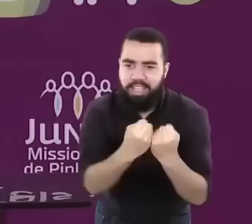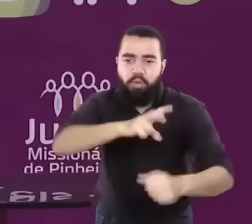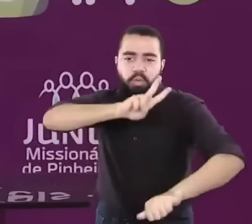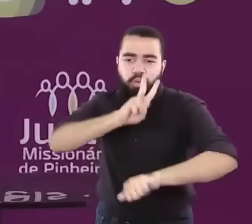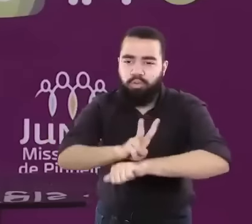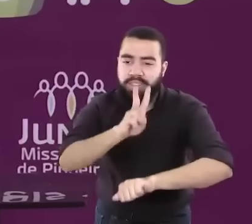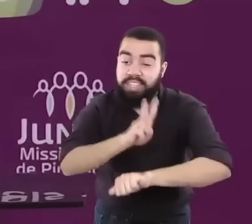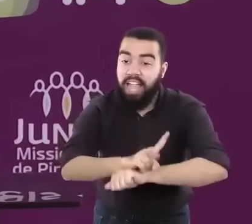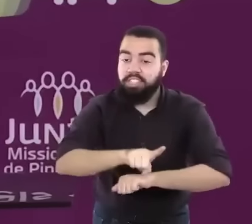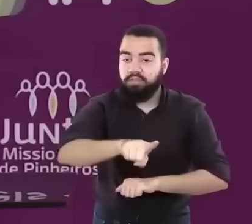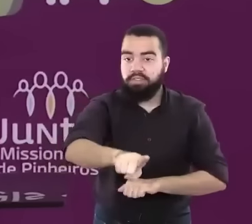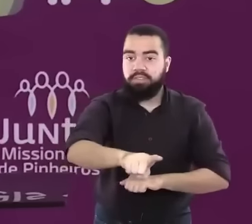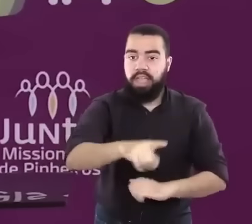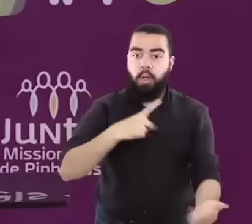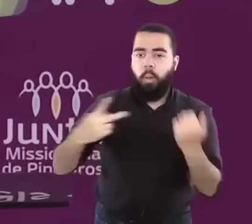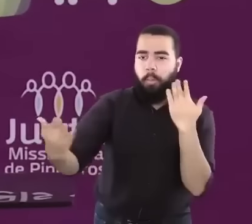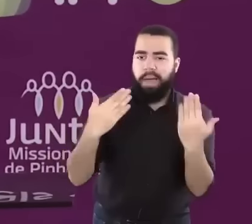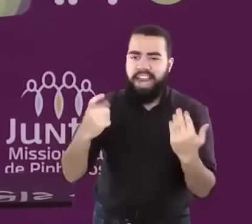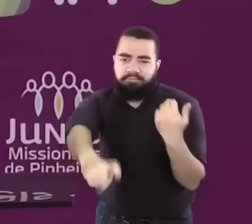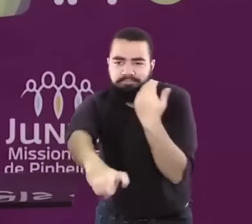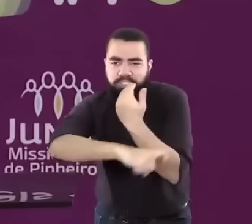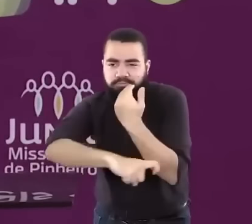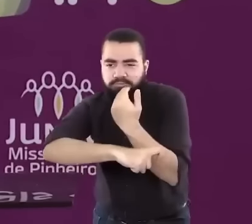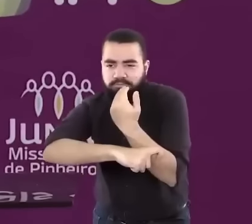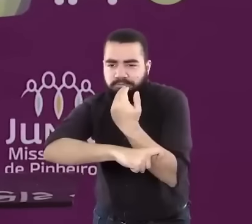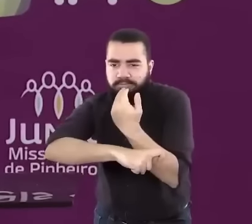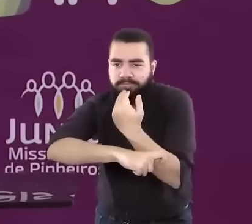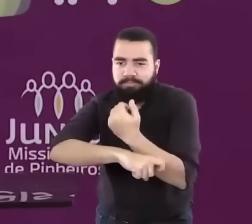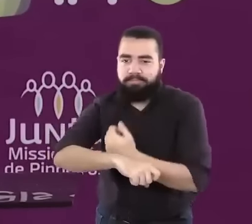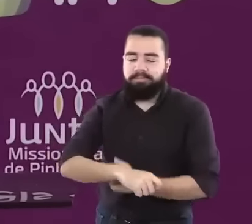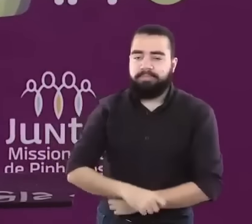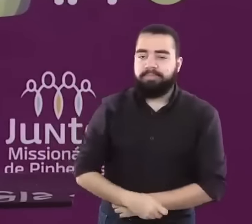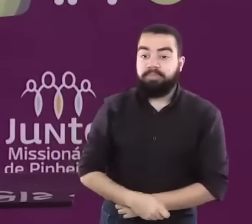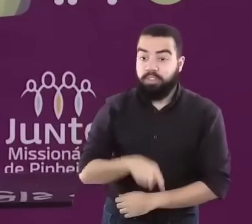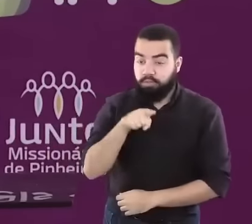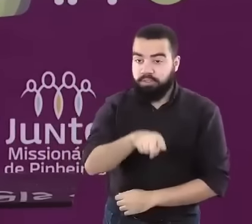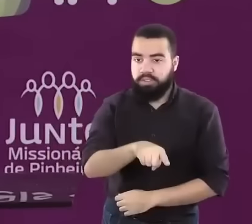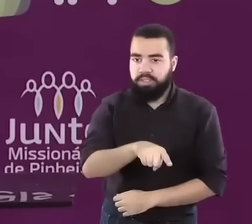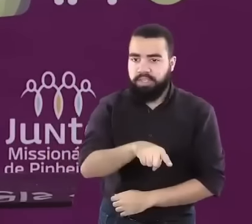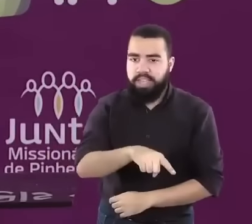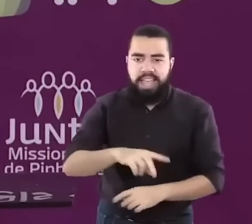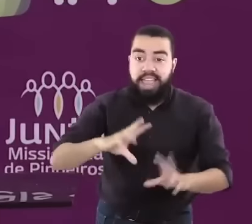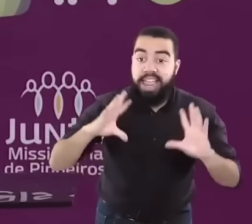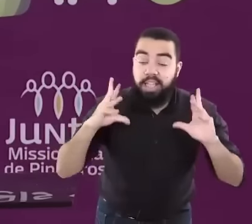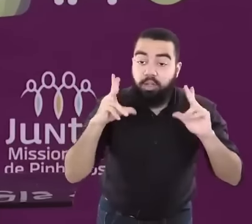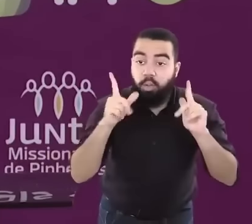sabendo porque vai fazer no momento pleno da